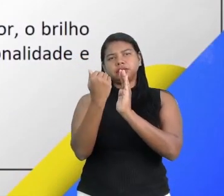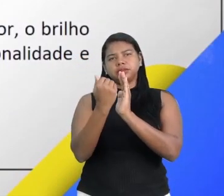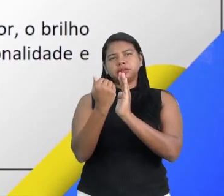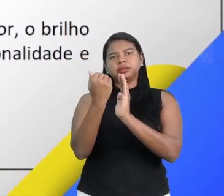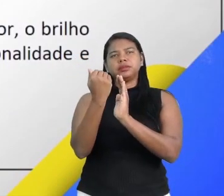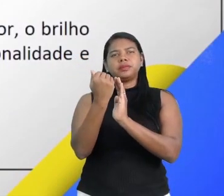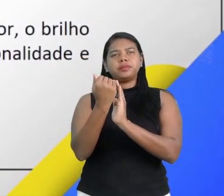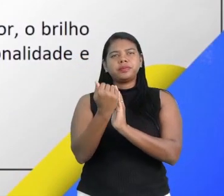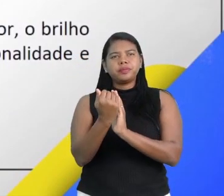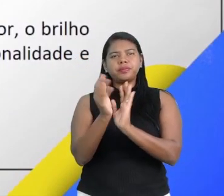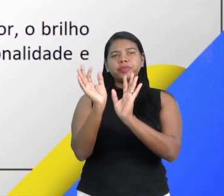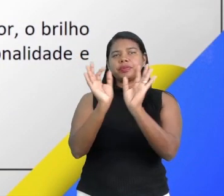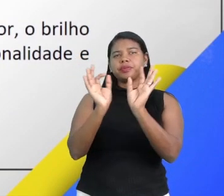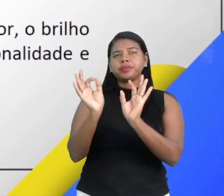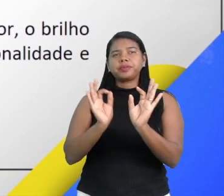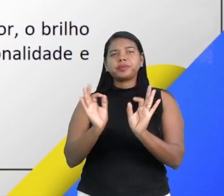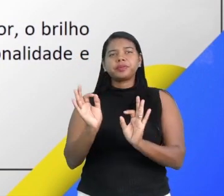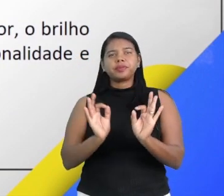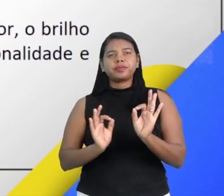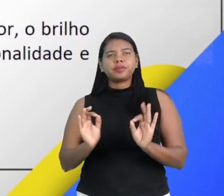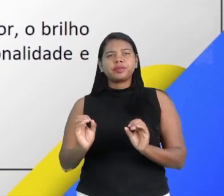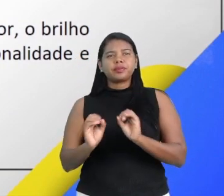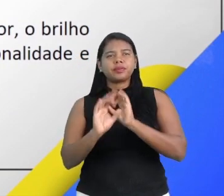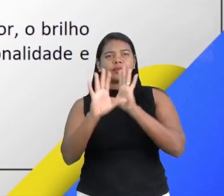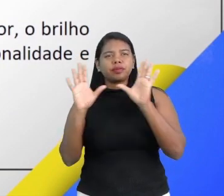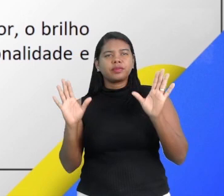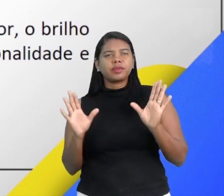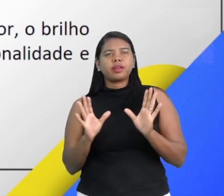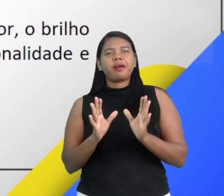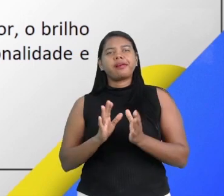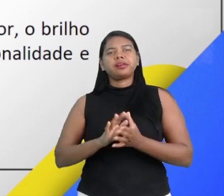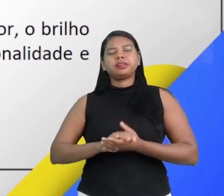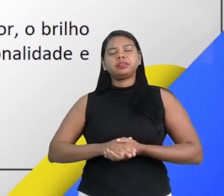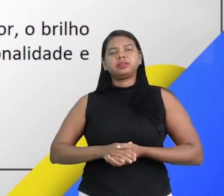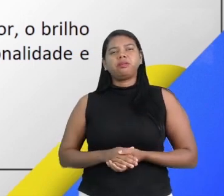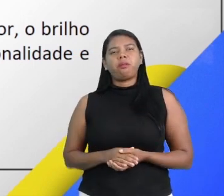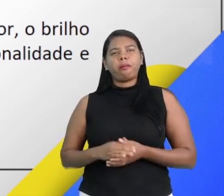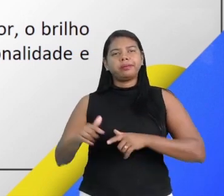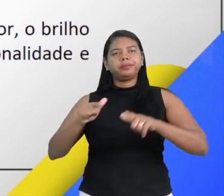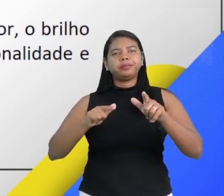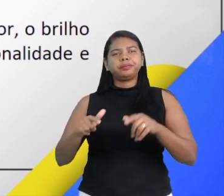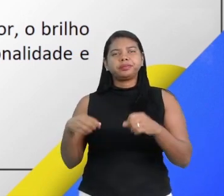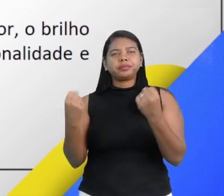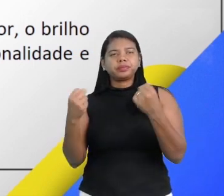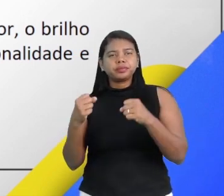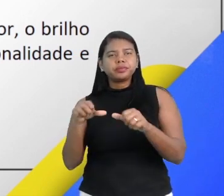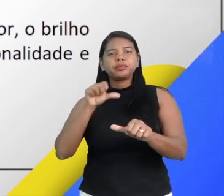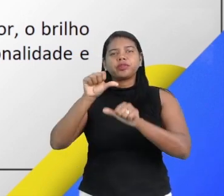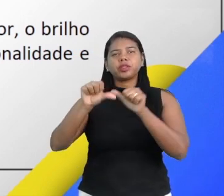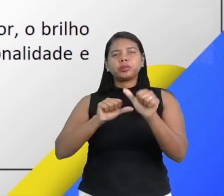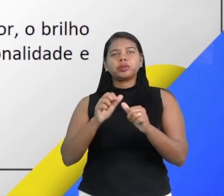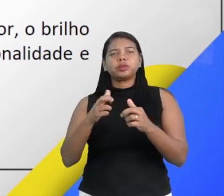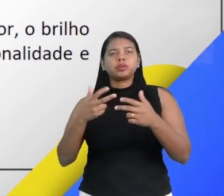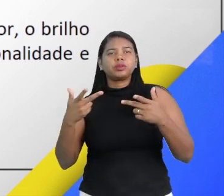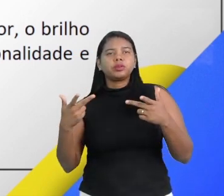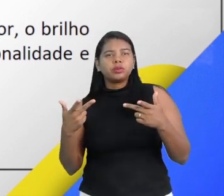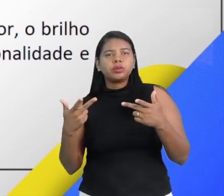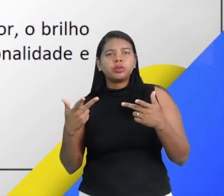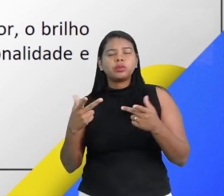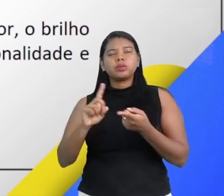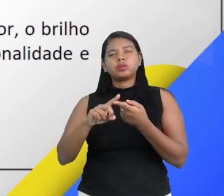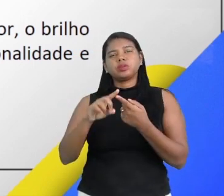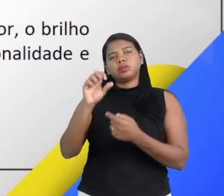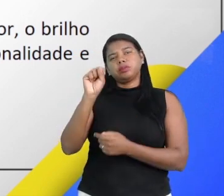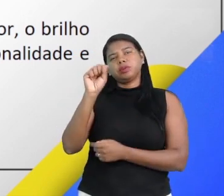você organize e deixe o seu trabalho mais flexível, principalmente na parte quando você precisa mudar um canal, mexer com saturação,